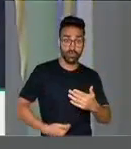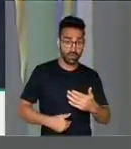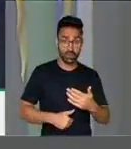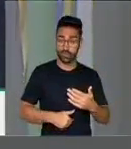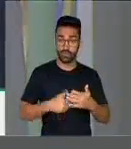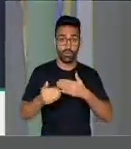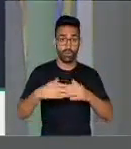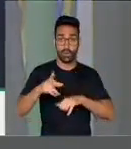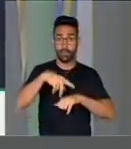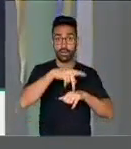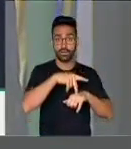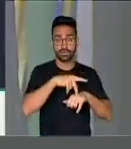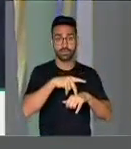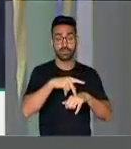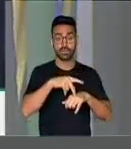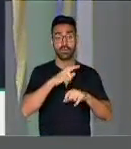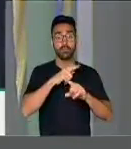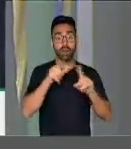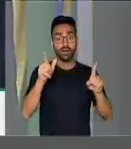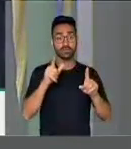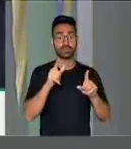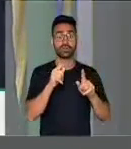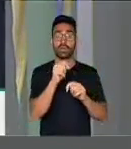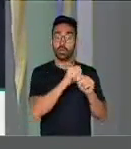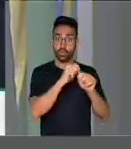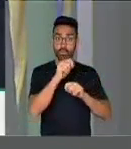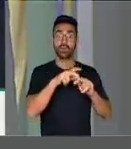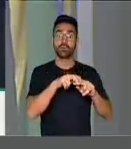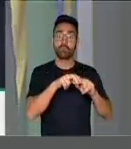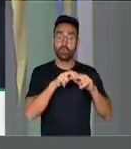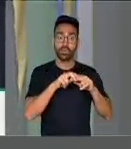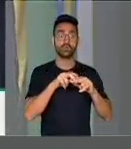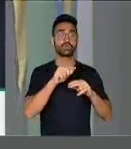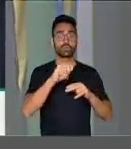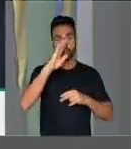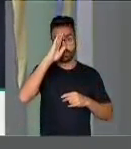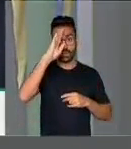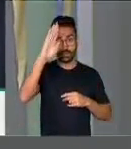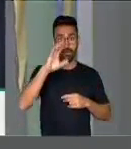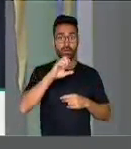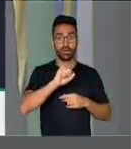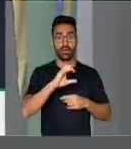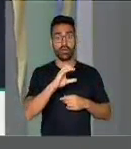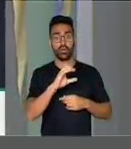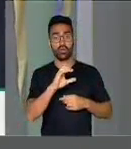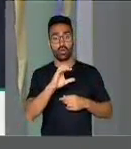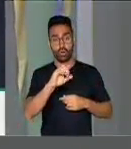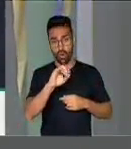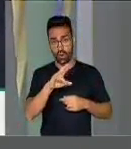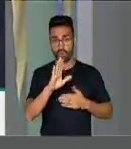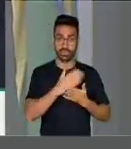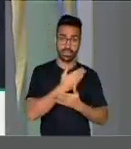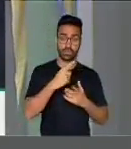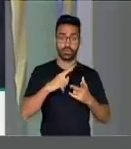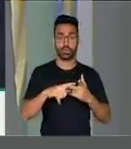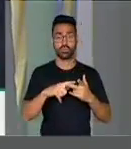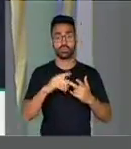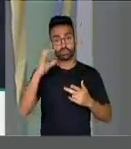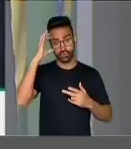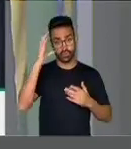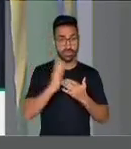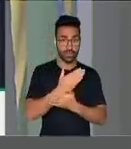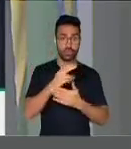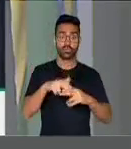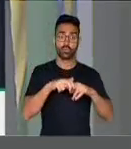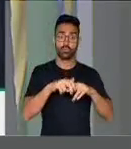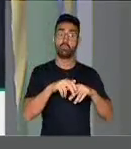qualquer país do mundo. E foi a economia que fez com que os militares saíssem do governo, com que Collor saísse do governo, que Dilma saísse do governo. Então, é